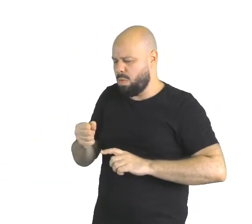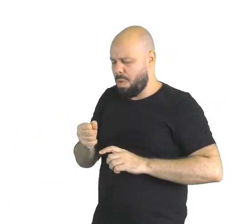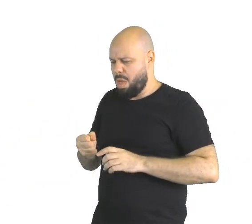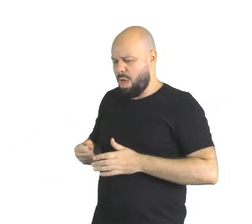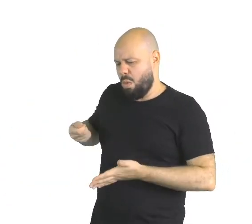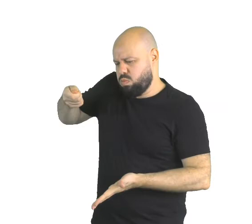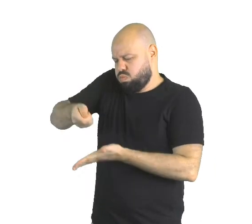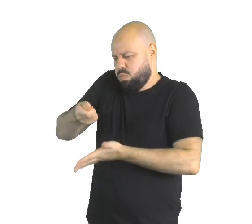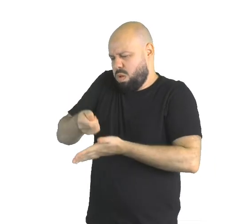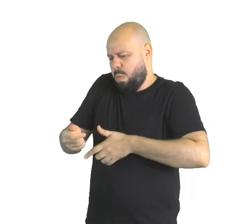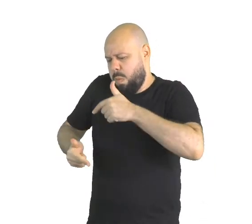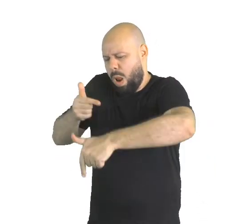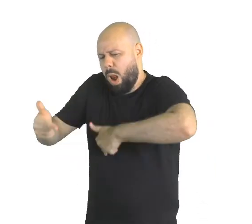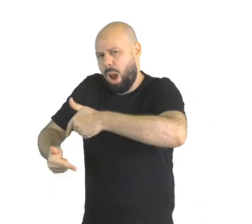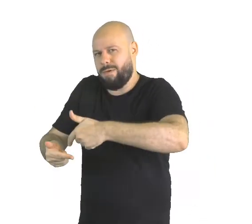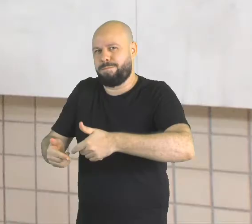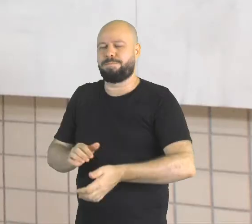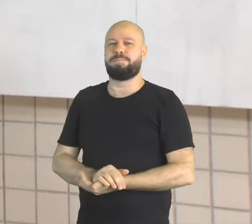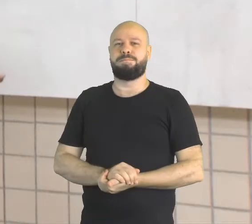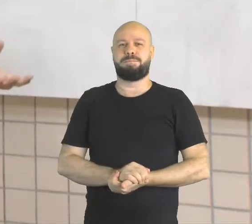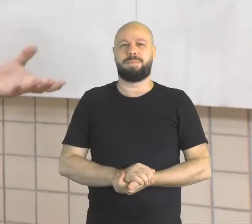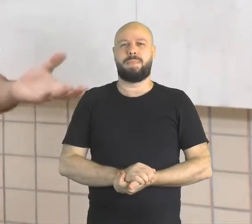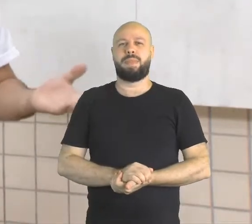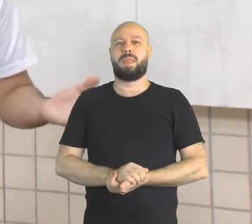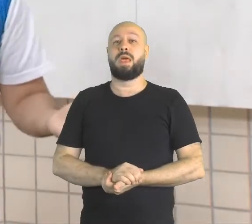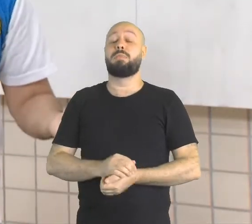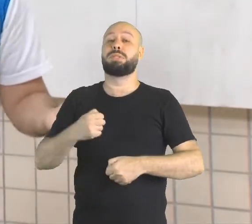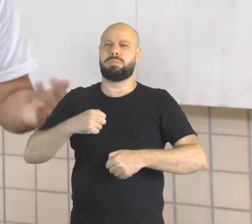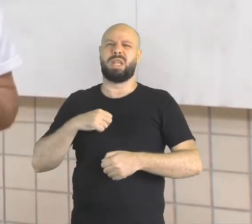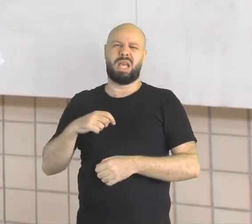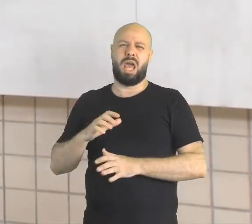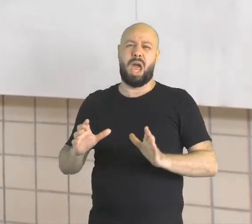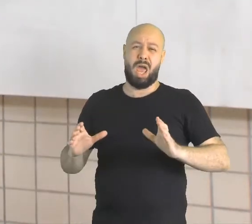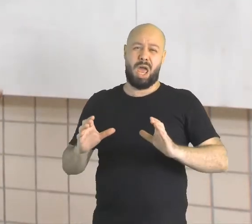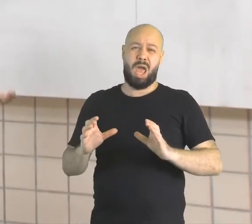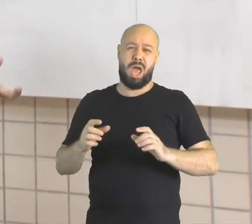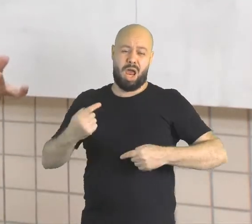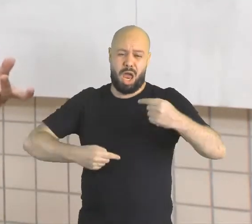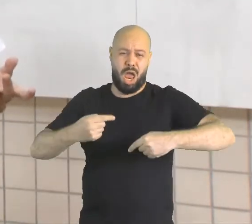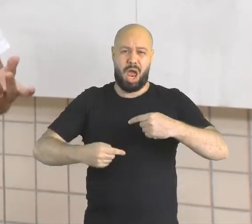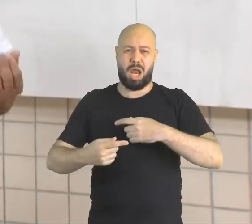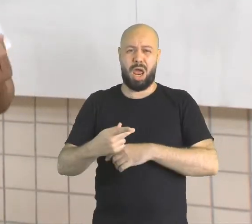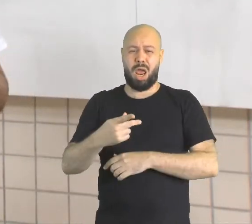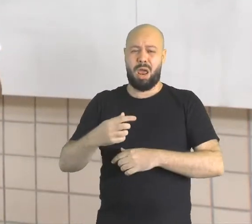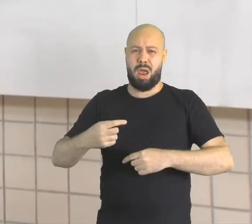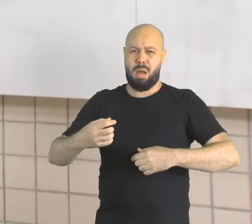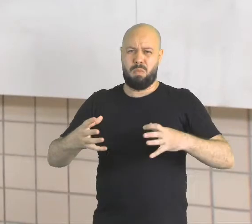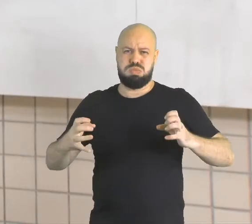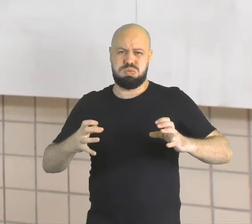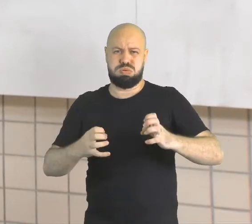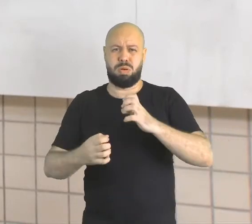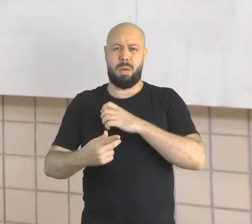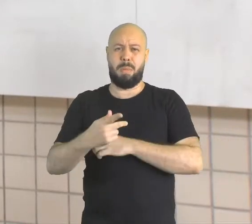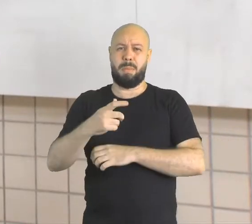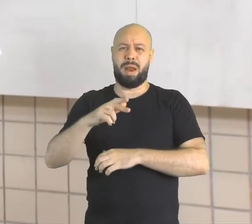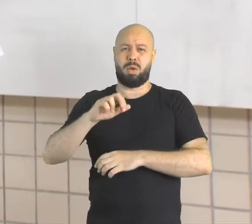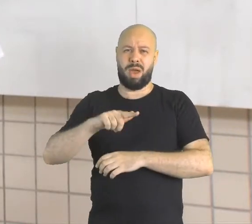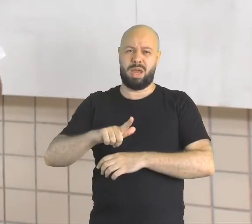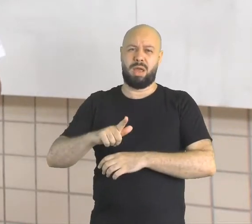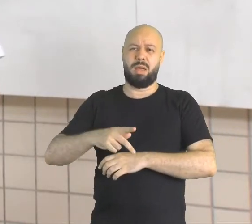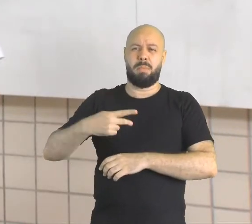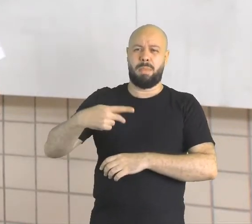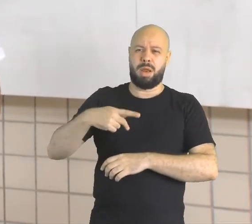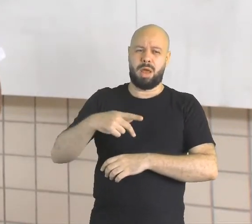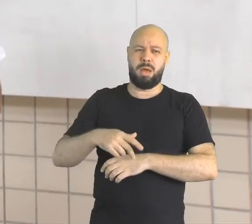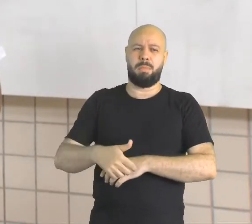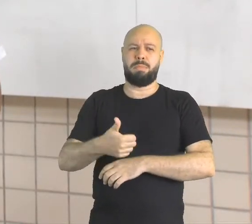trabalharem. Nós temos também na Guerra do Paraguai, a partir de 1864, alguns indígenas participando